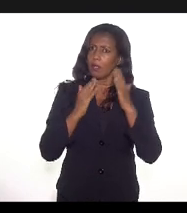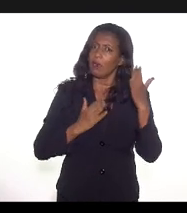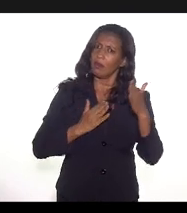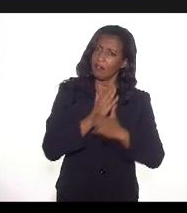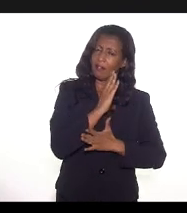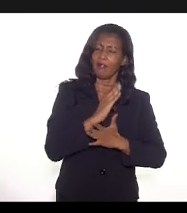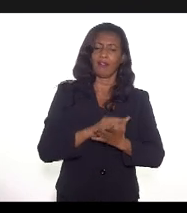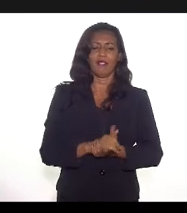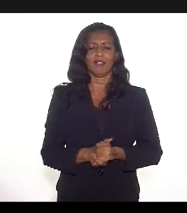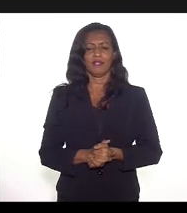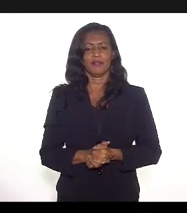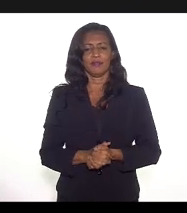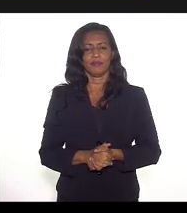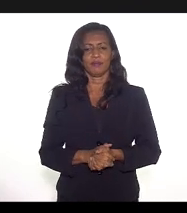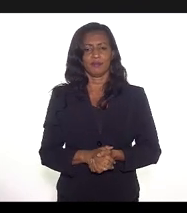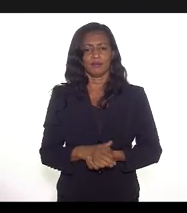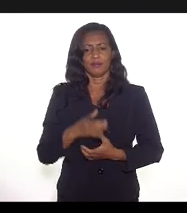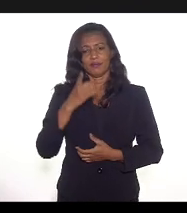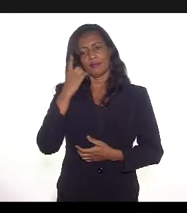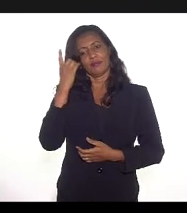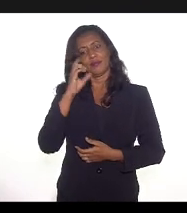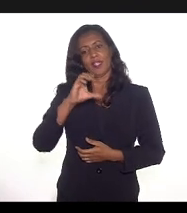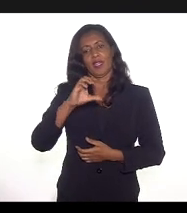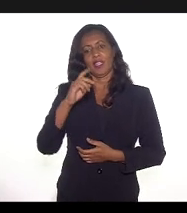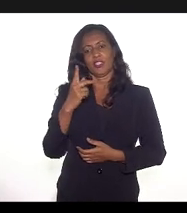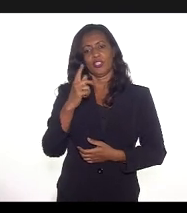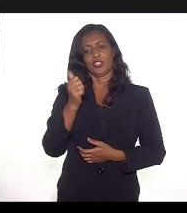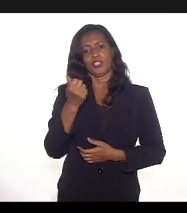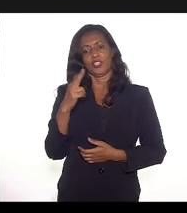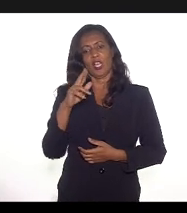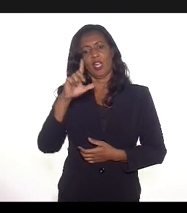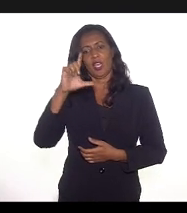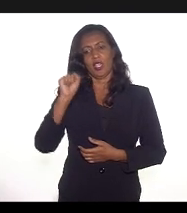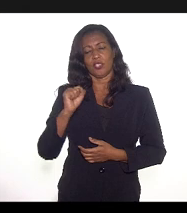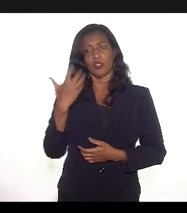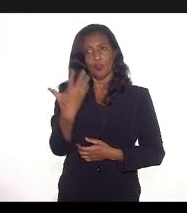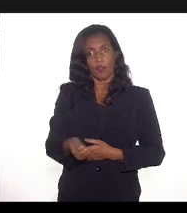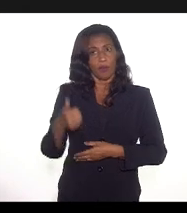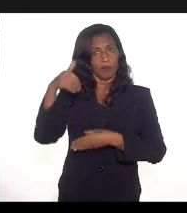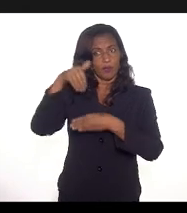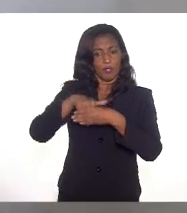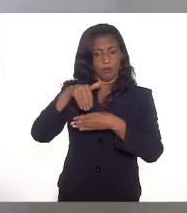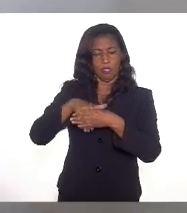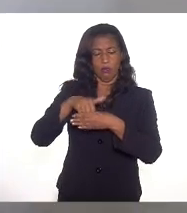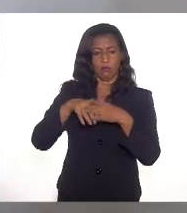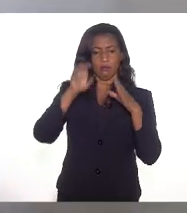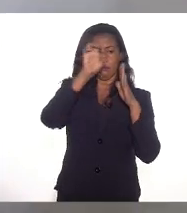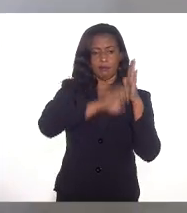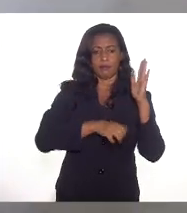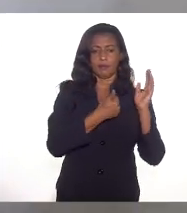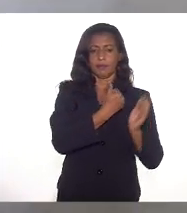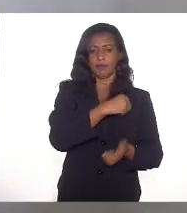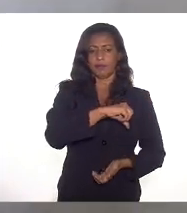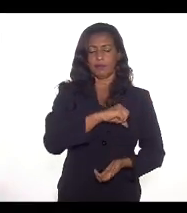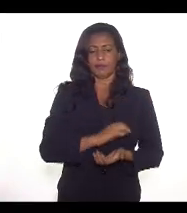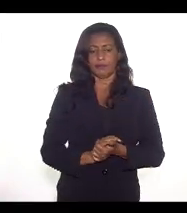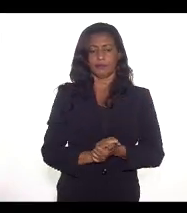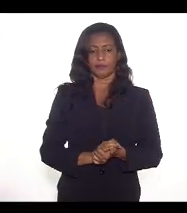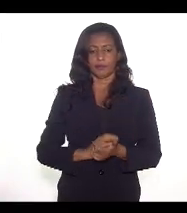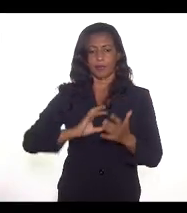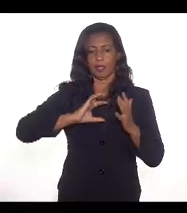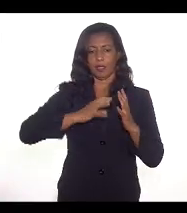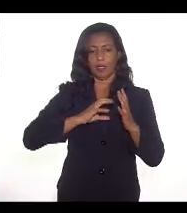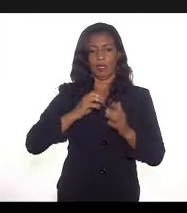Desculpe. Favorável. Tem toda a Natália Nova. Favorável 19. Deputado Charles, atenção. Então, vamos votar o destaque à emenda 19 da bancada do PSOL. Eu sou a